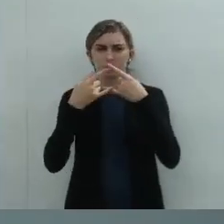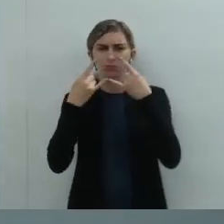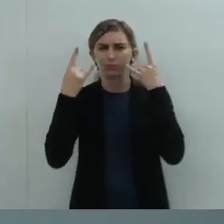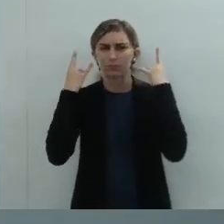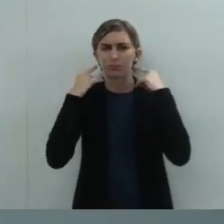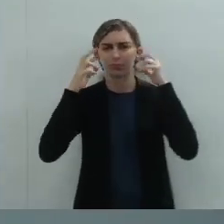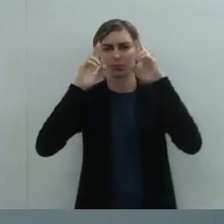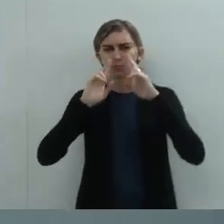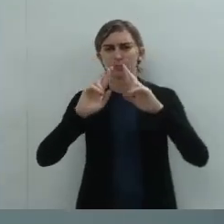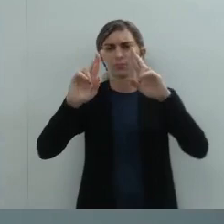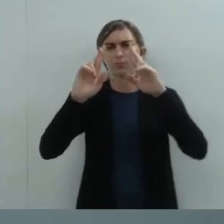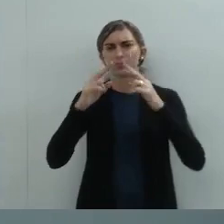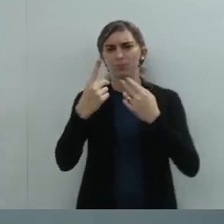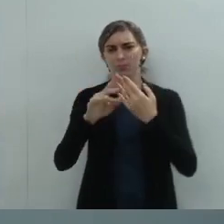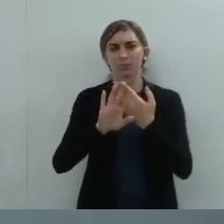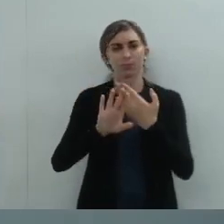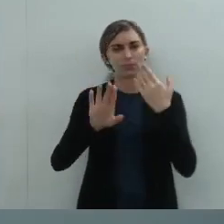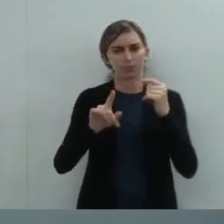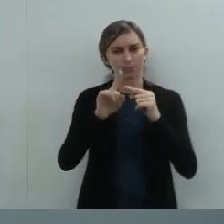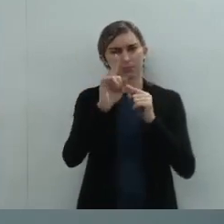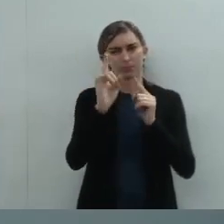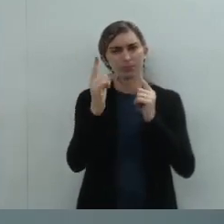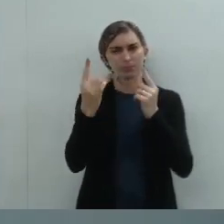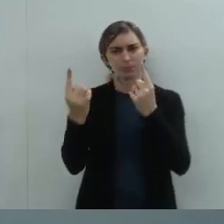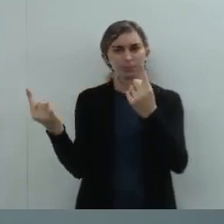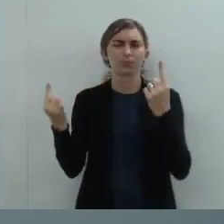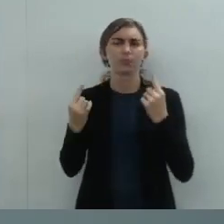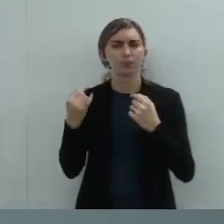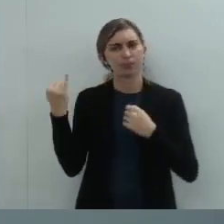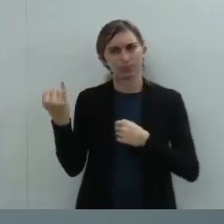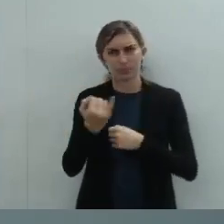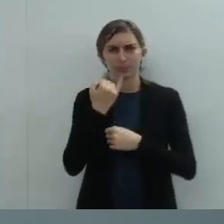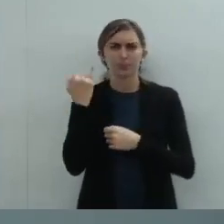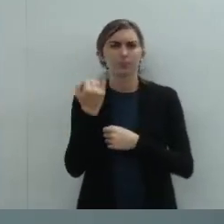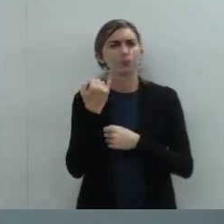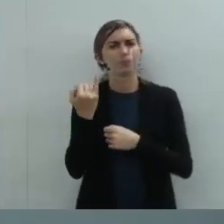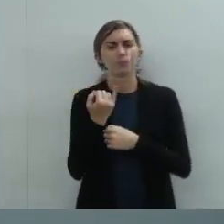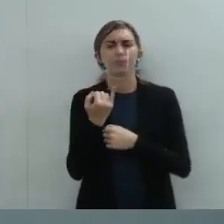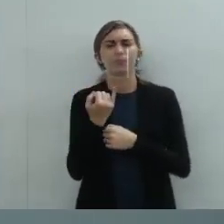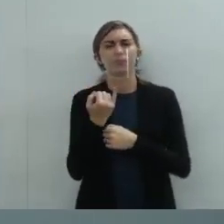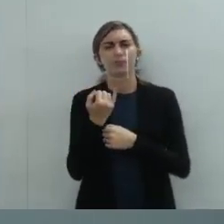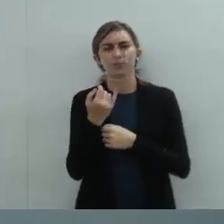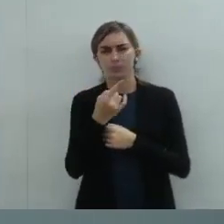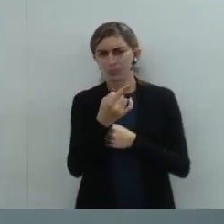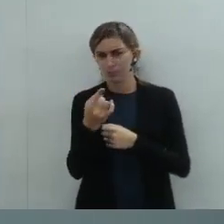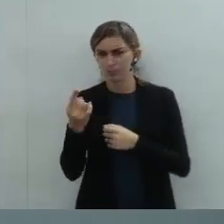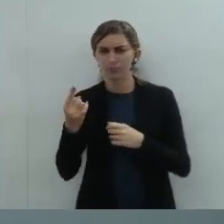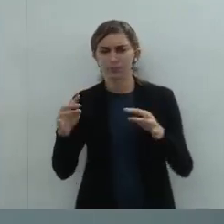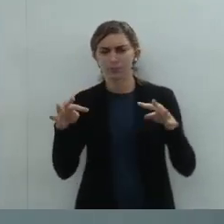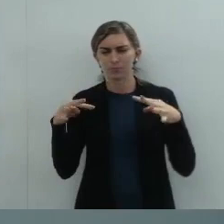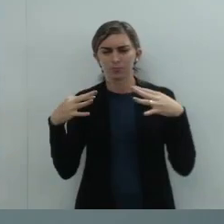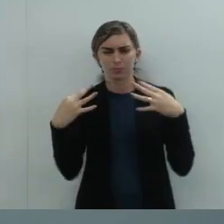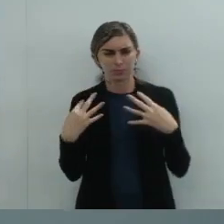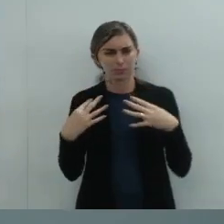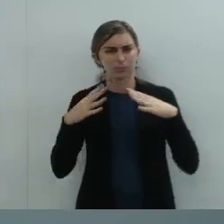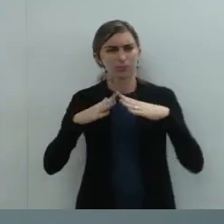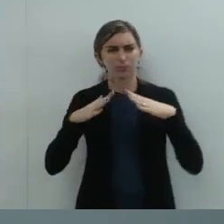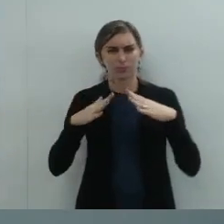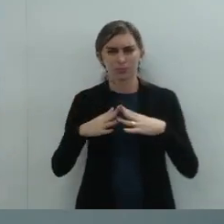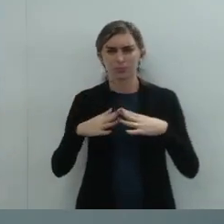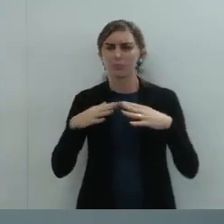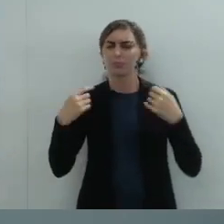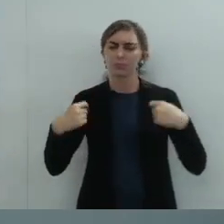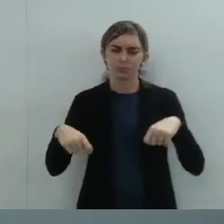de respeito a você, o próximo, não é? É de extrema importância ainda, gente, você que está me assistindo, você que está em casa,